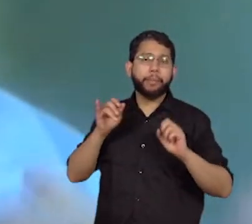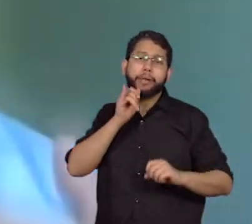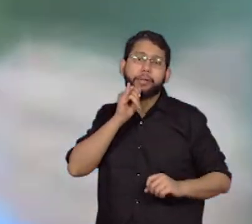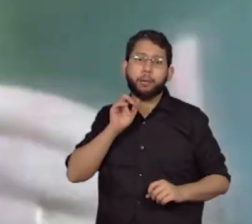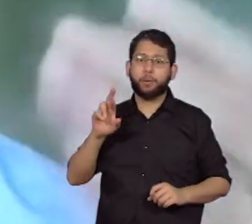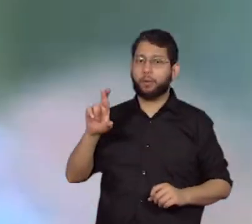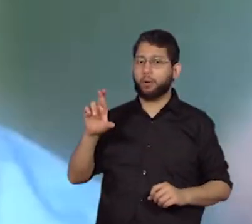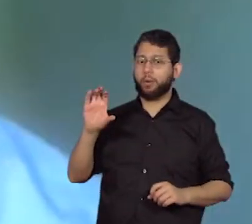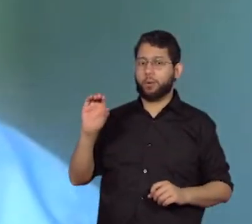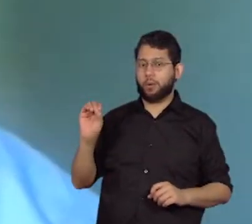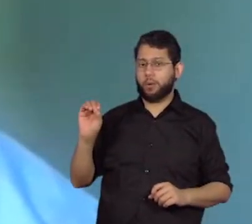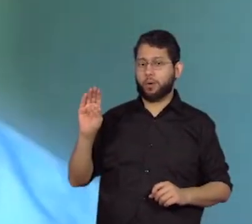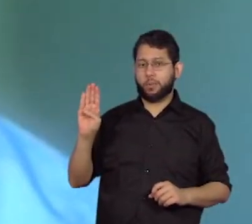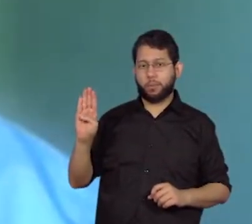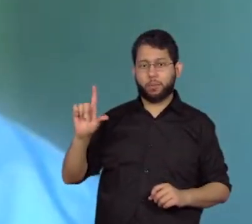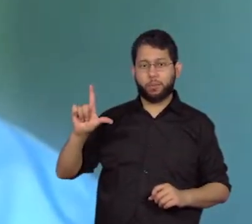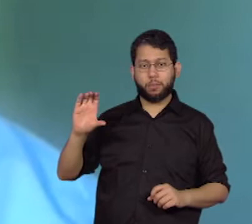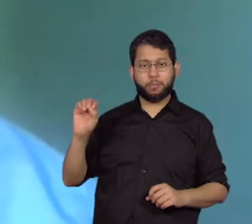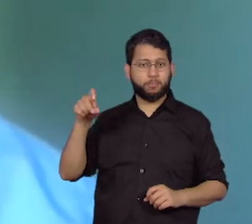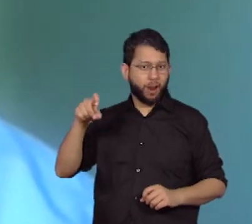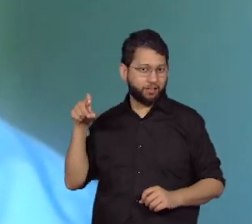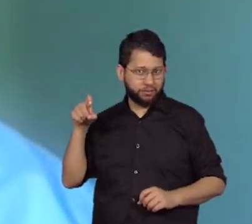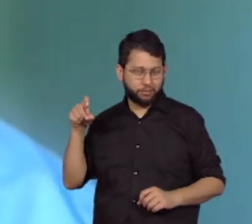tema que eu faço muita matéria, que eu gosto.